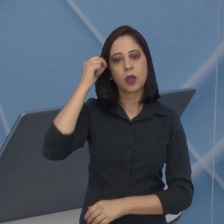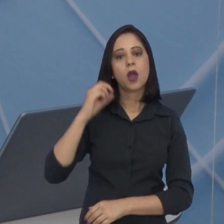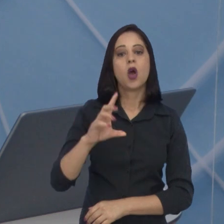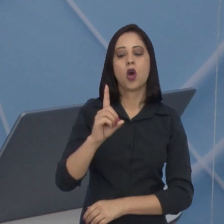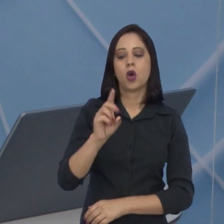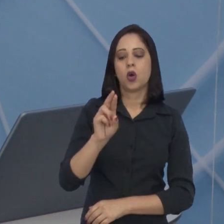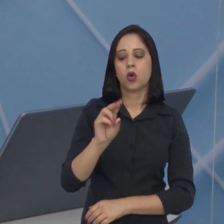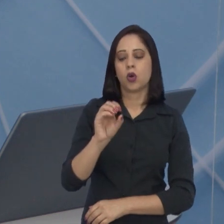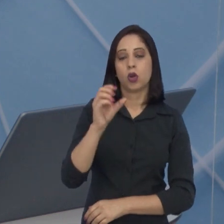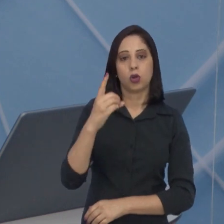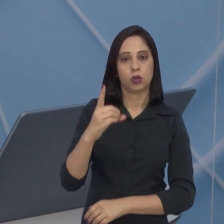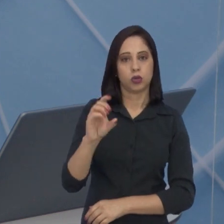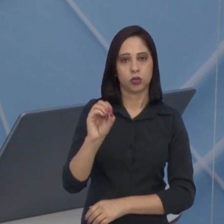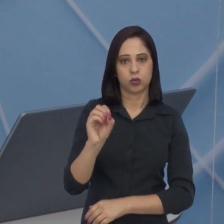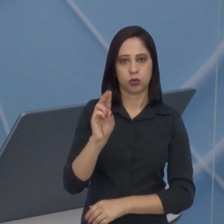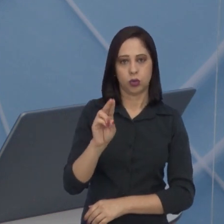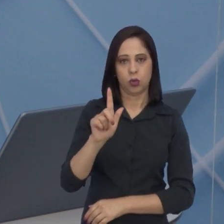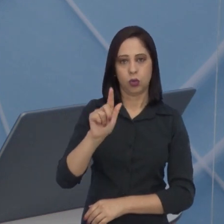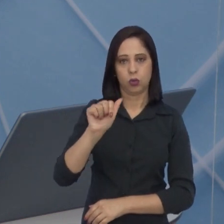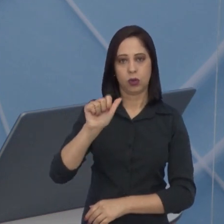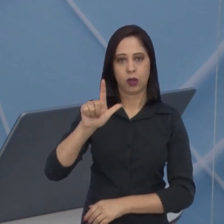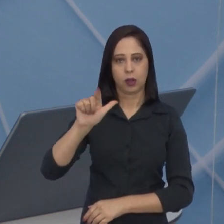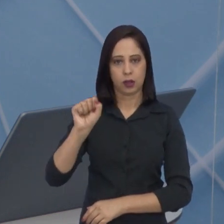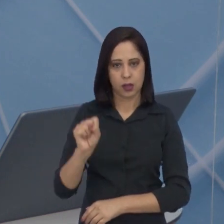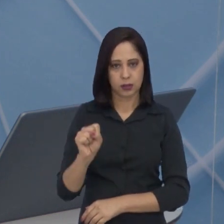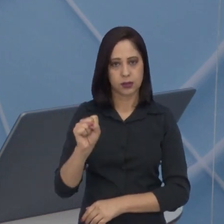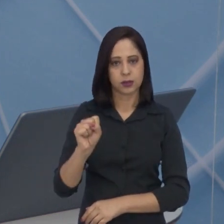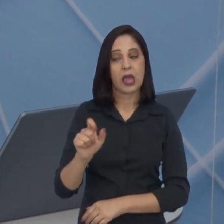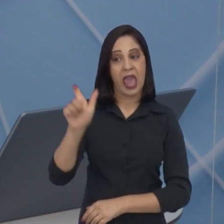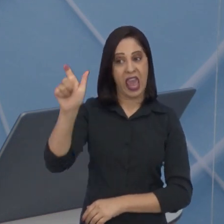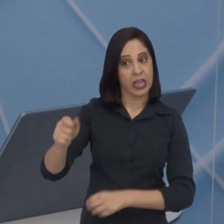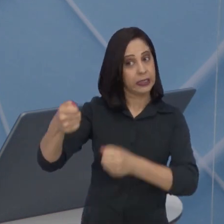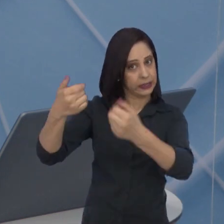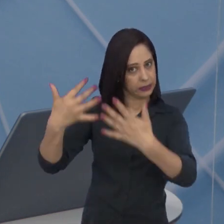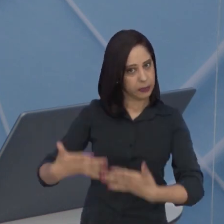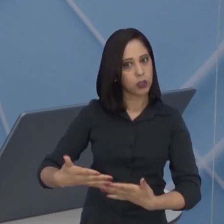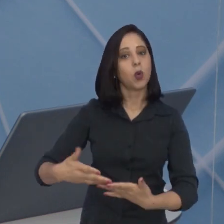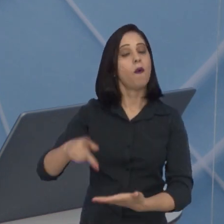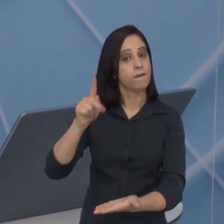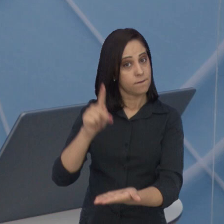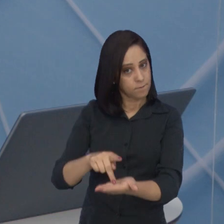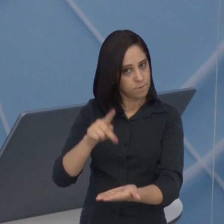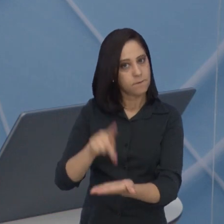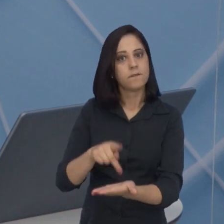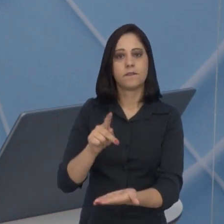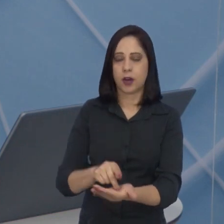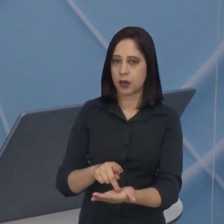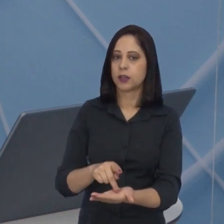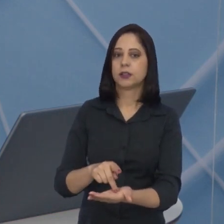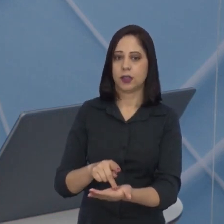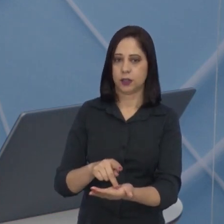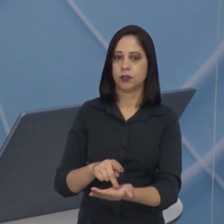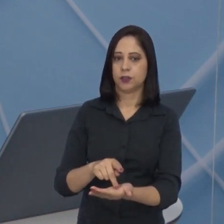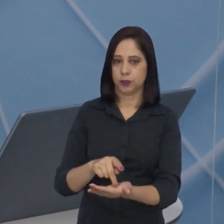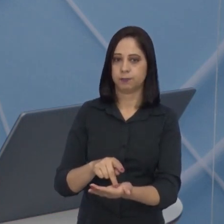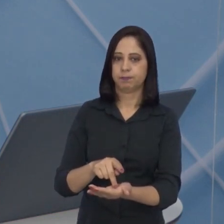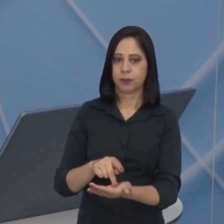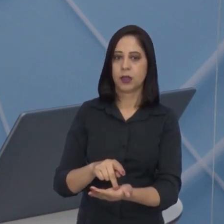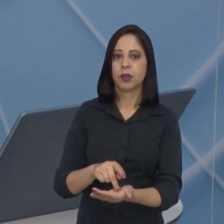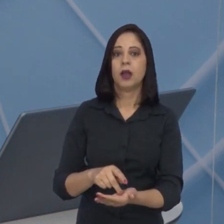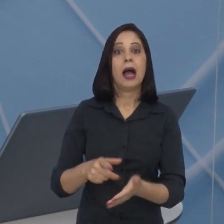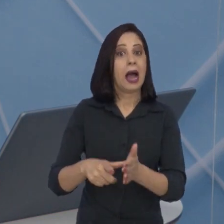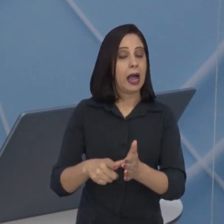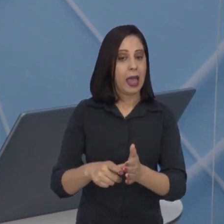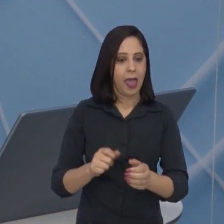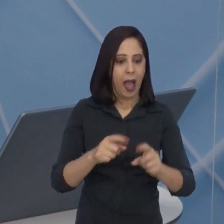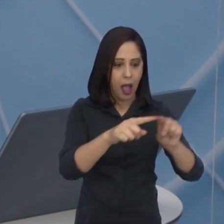Douglas Ivanov, e ele foi incisivo, né? Fala muito um pouquinho do que a Alessandra acabou de mencionar, que é